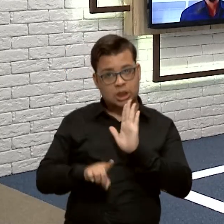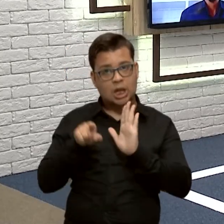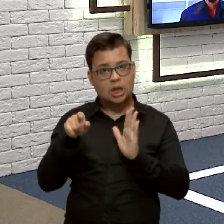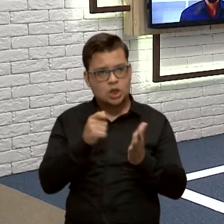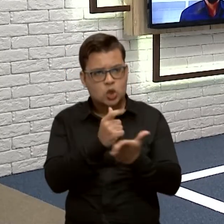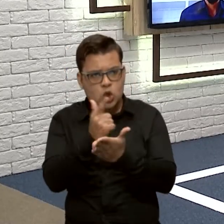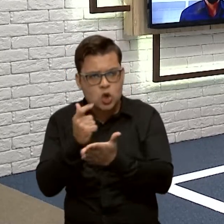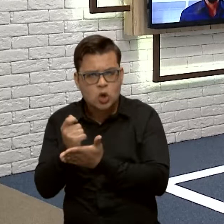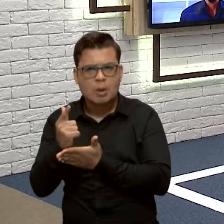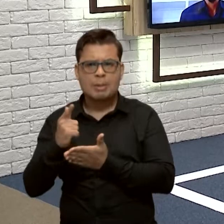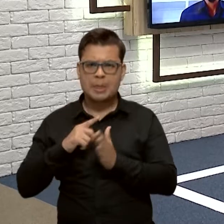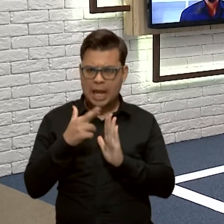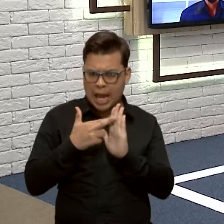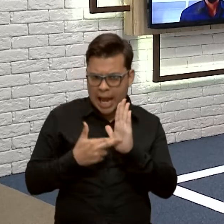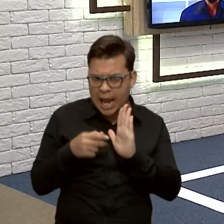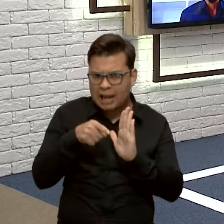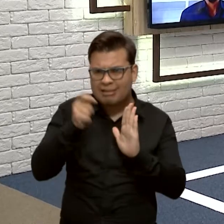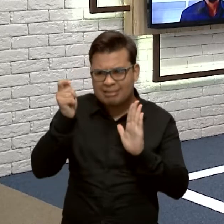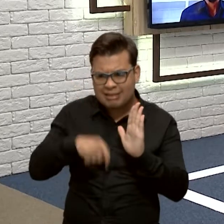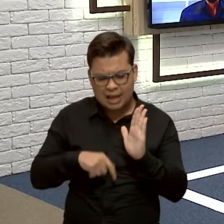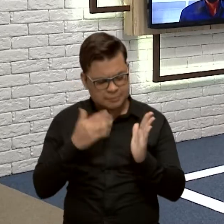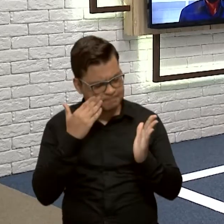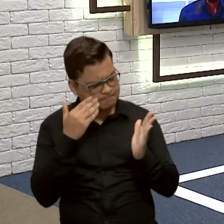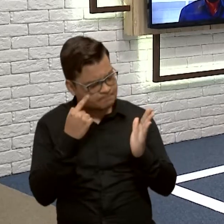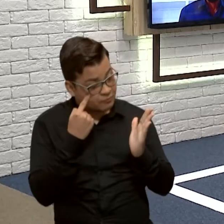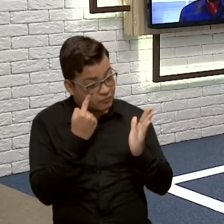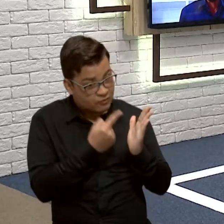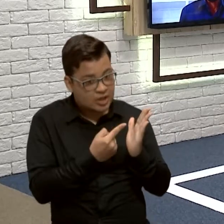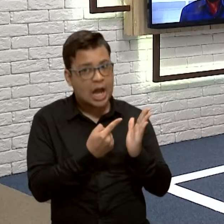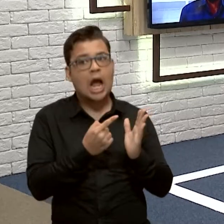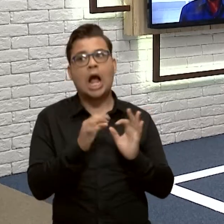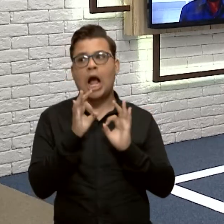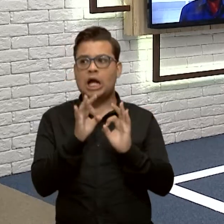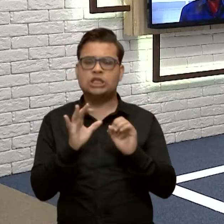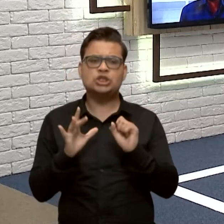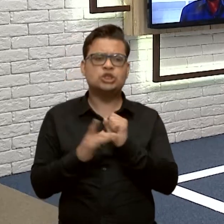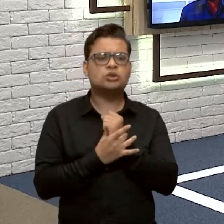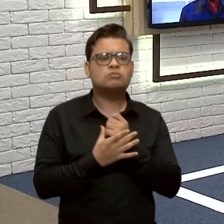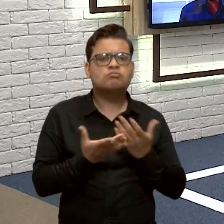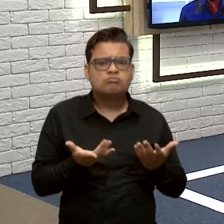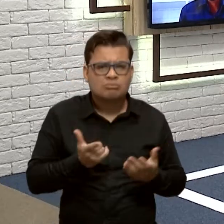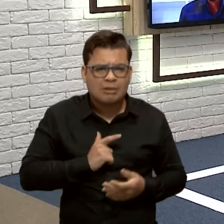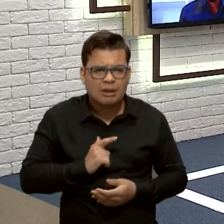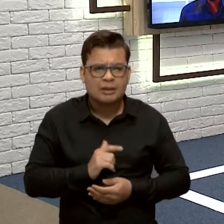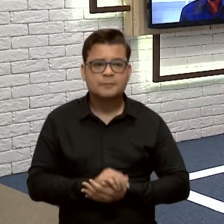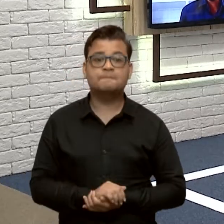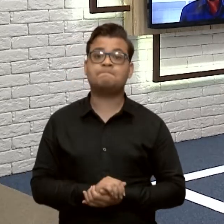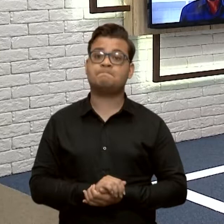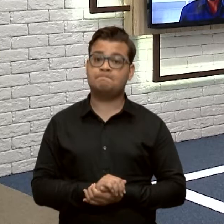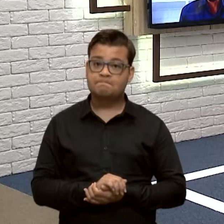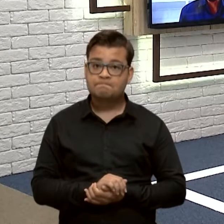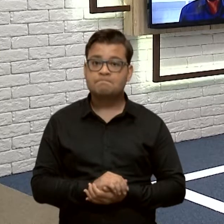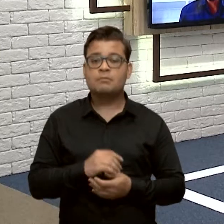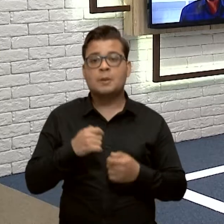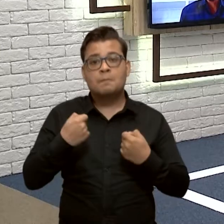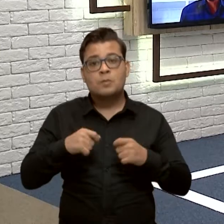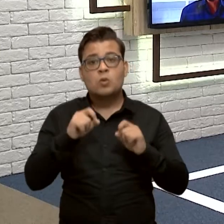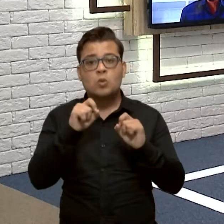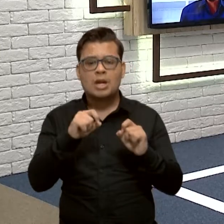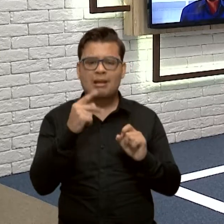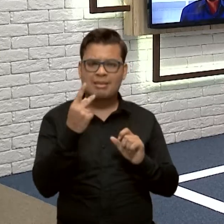atenta às regras para não acontecer isso? É preciso estar atento às regras de cada